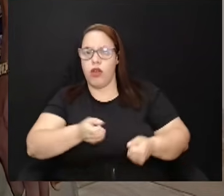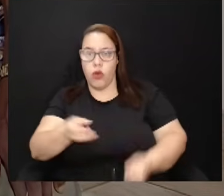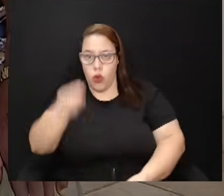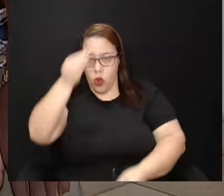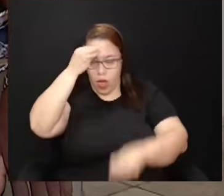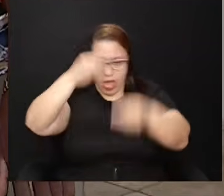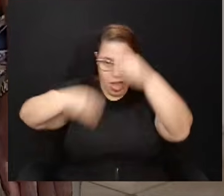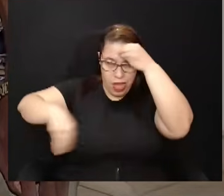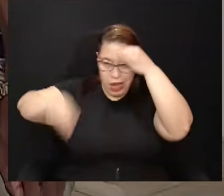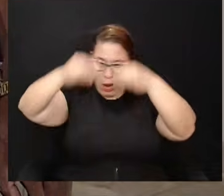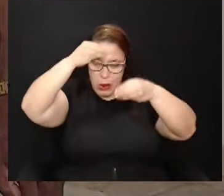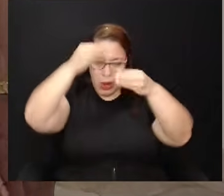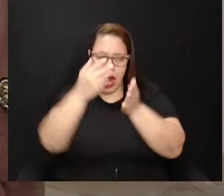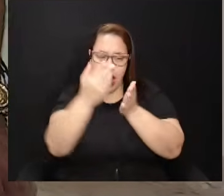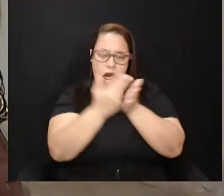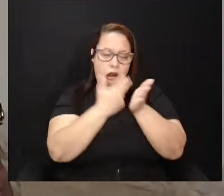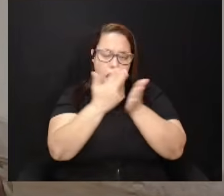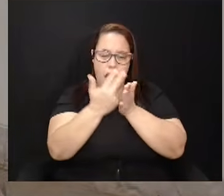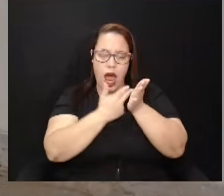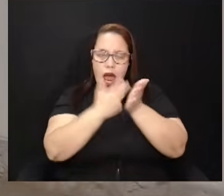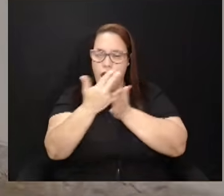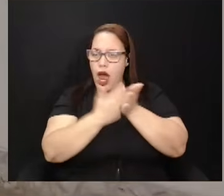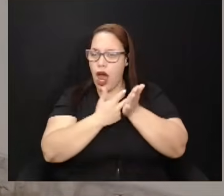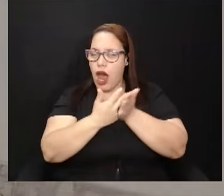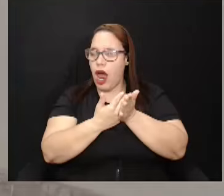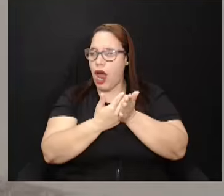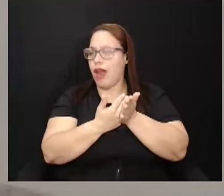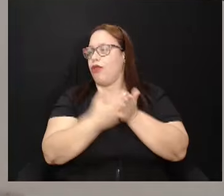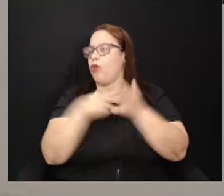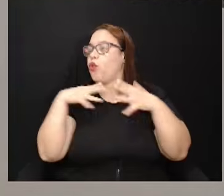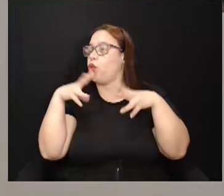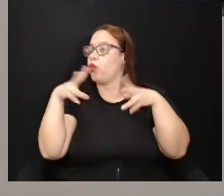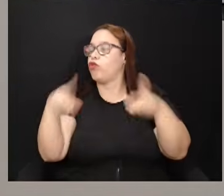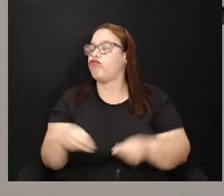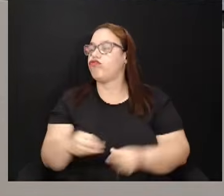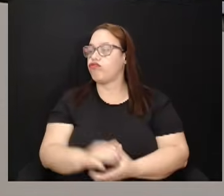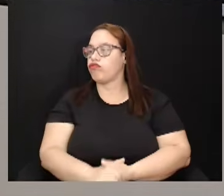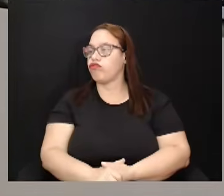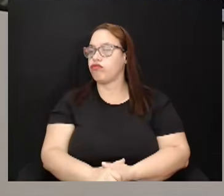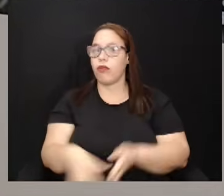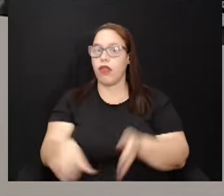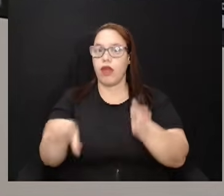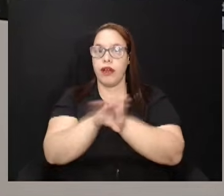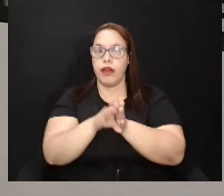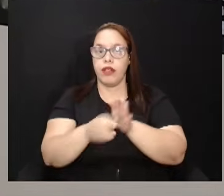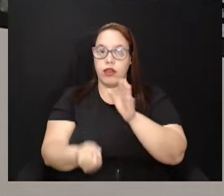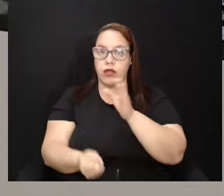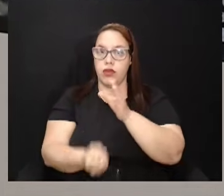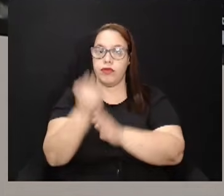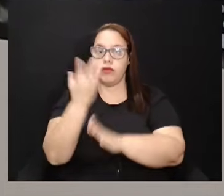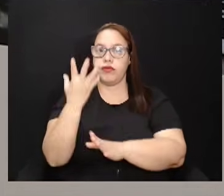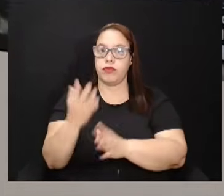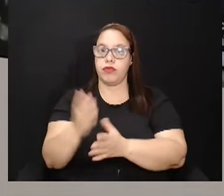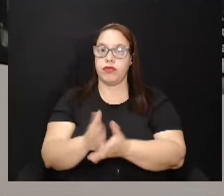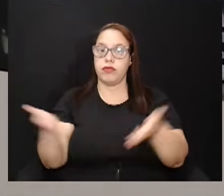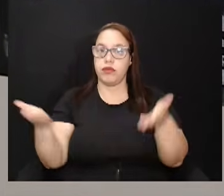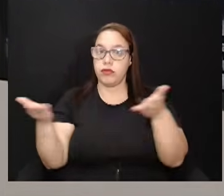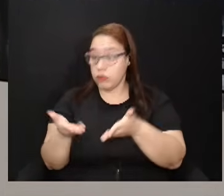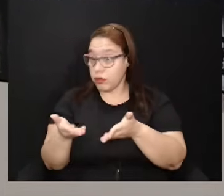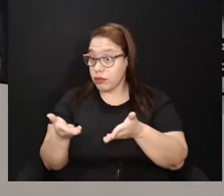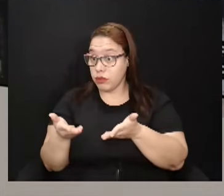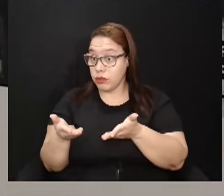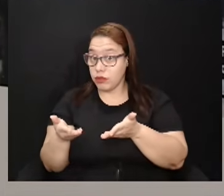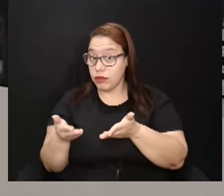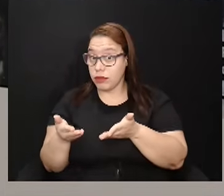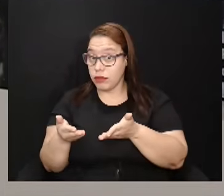Alves? Enfim, dali a pouquinho chegou a estreia. Agora, aquele poema